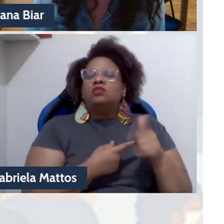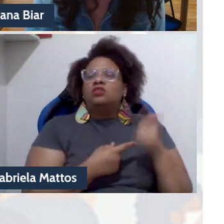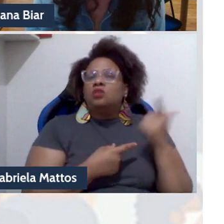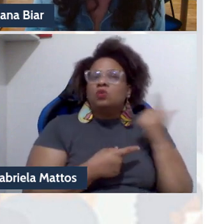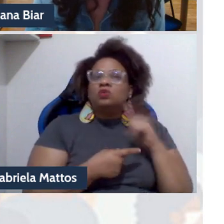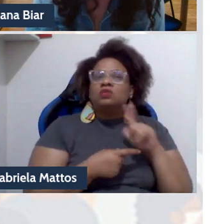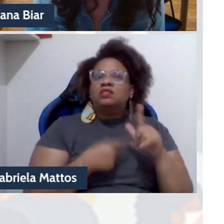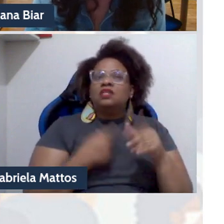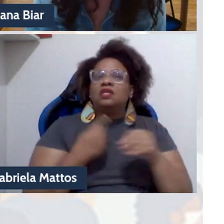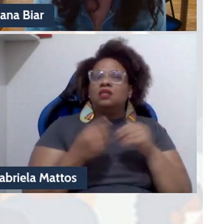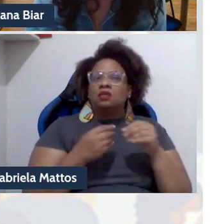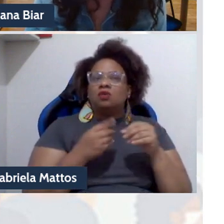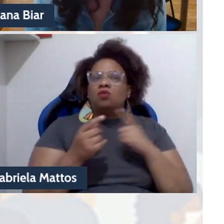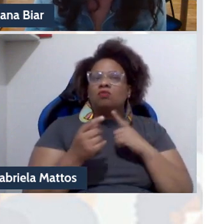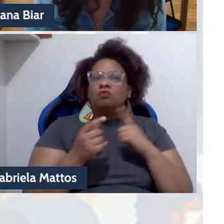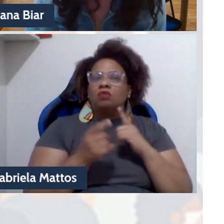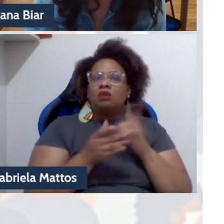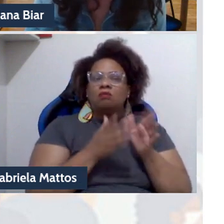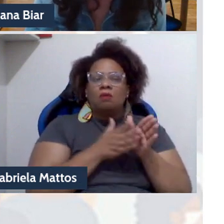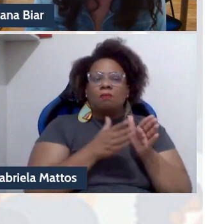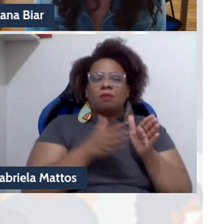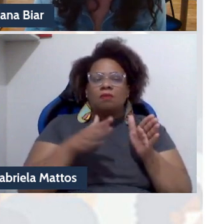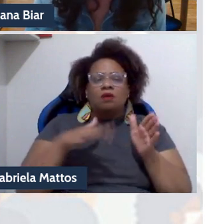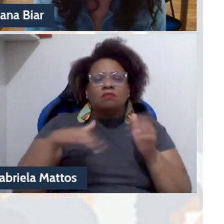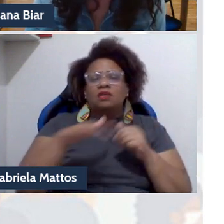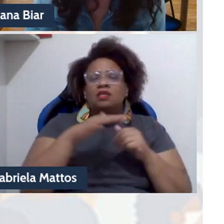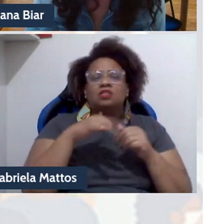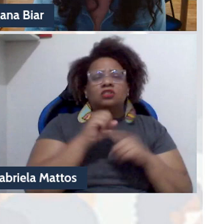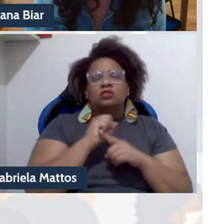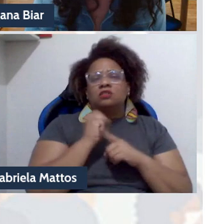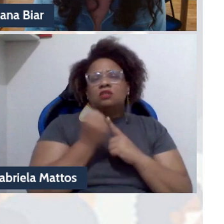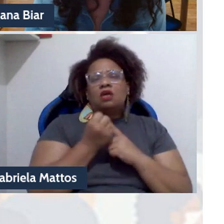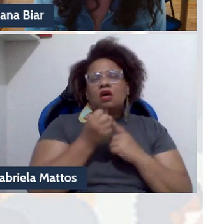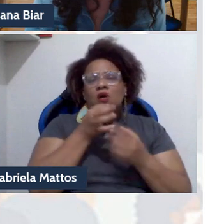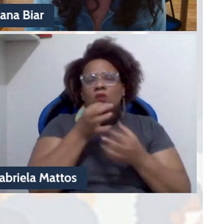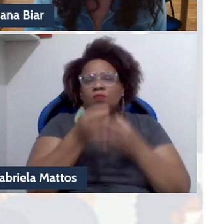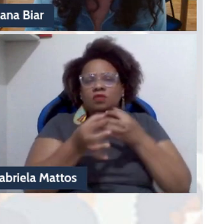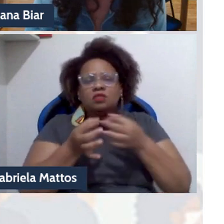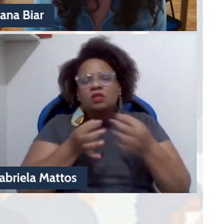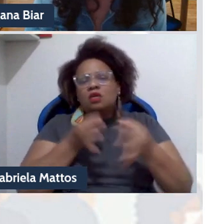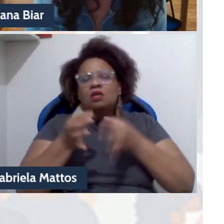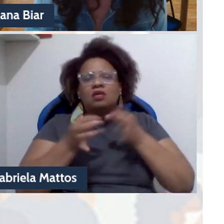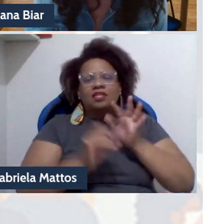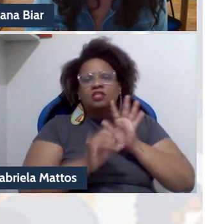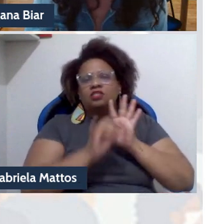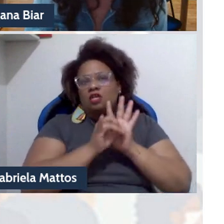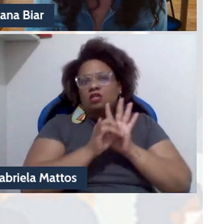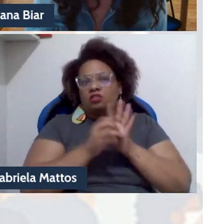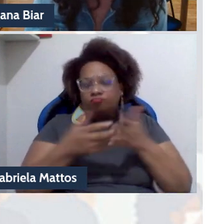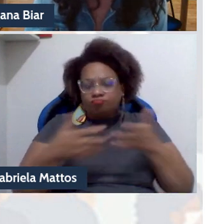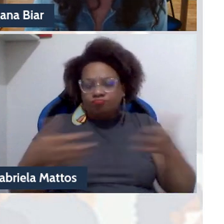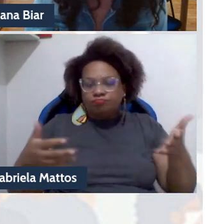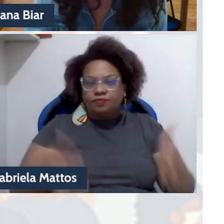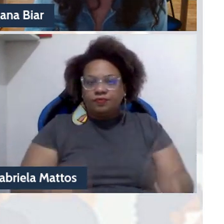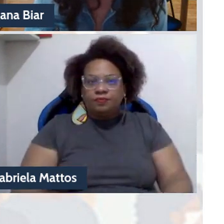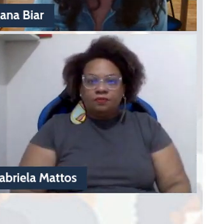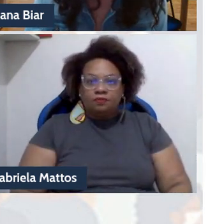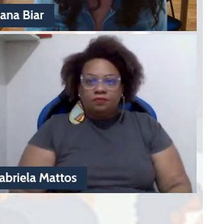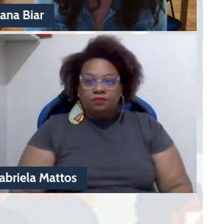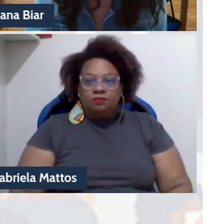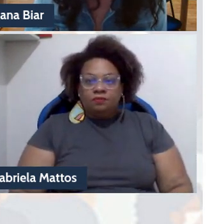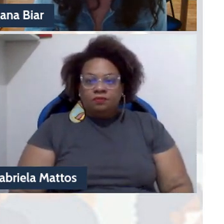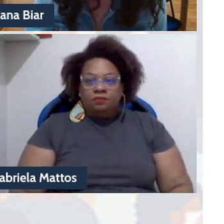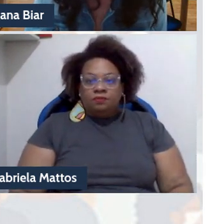prática constitutiva da realidade social, dos posicionamentos, das identidades, enfim. Por último, eu queria destacar